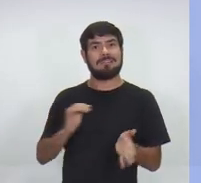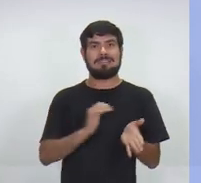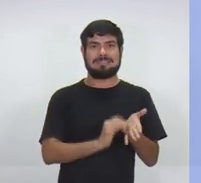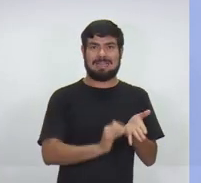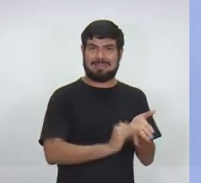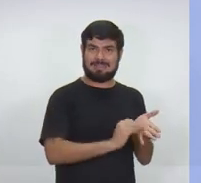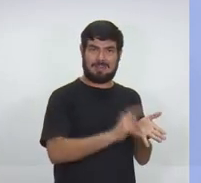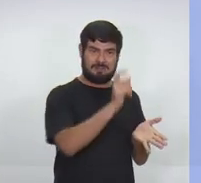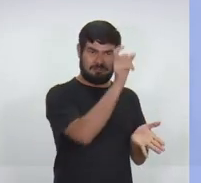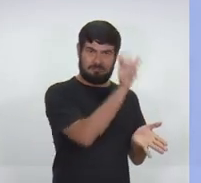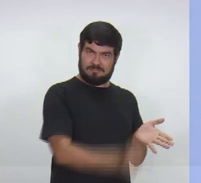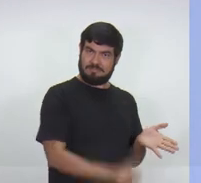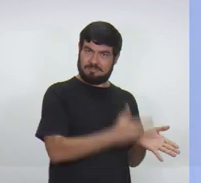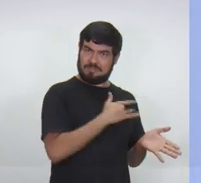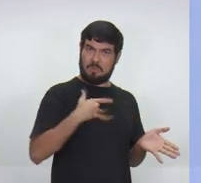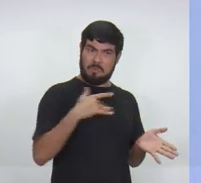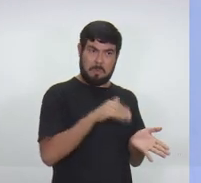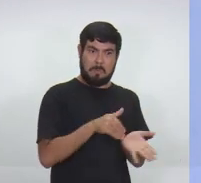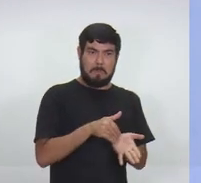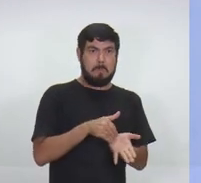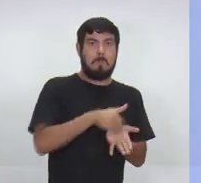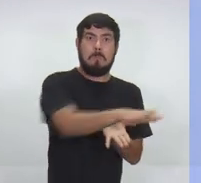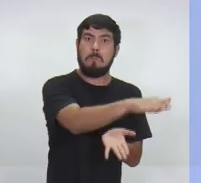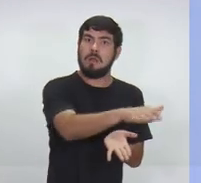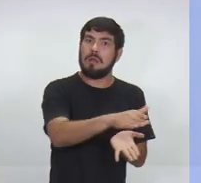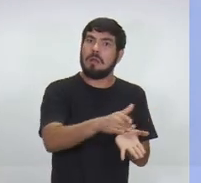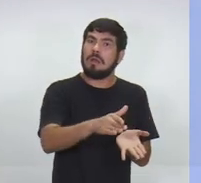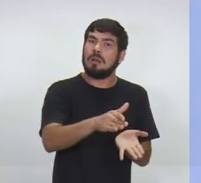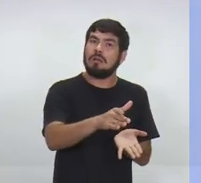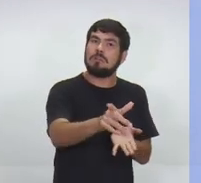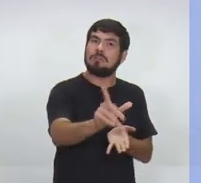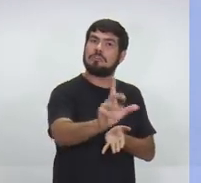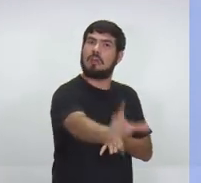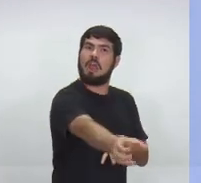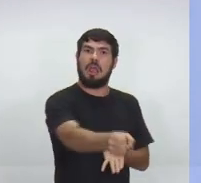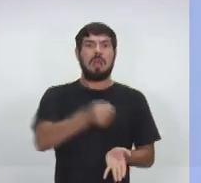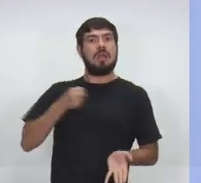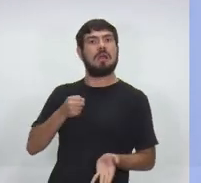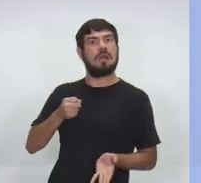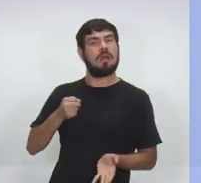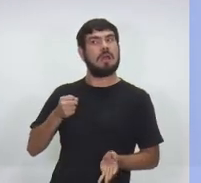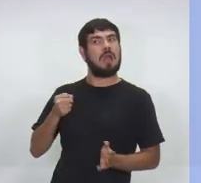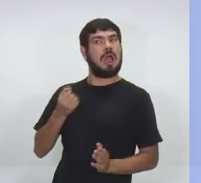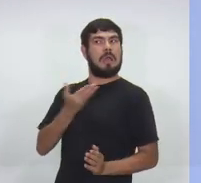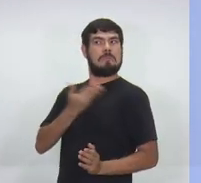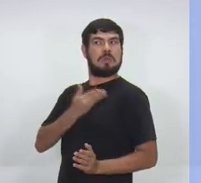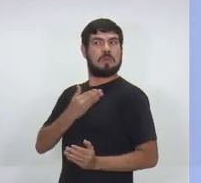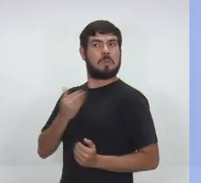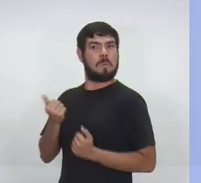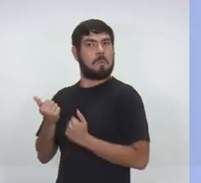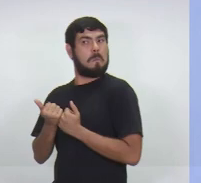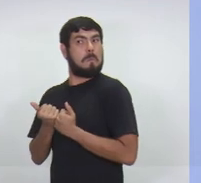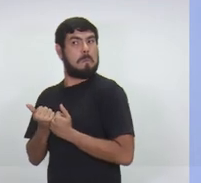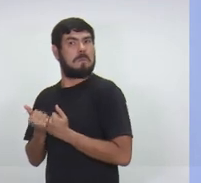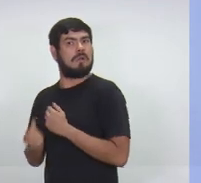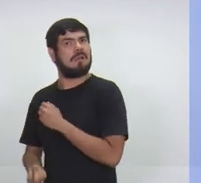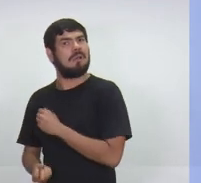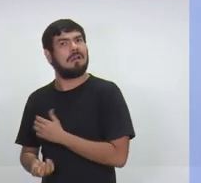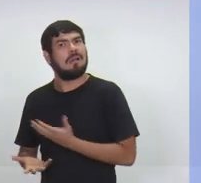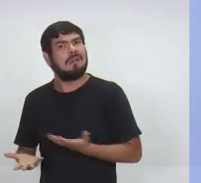o seu deodato médico pra colocar como coordenador de campanha veja